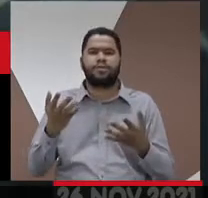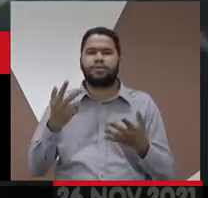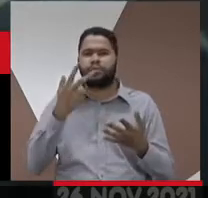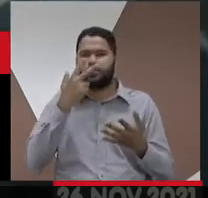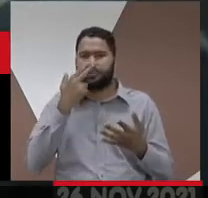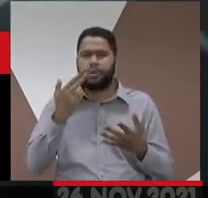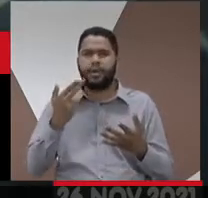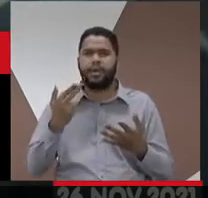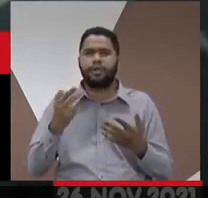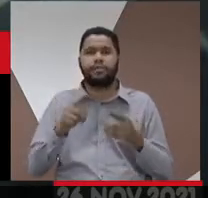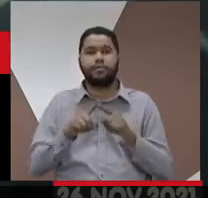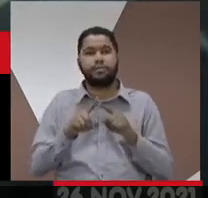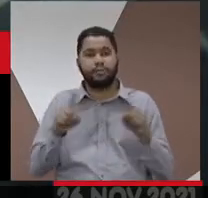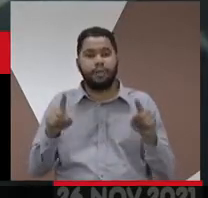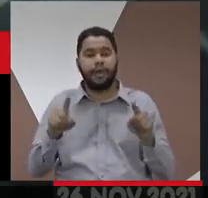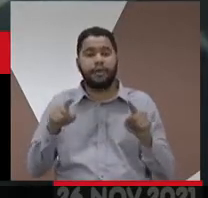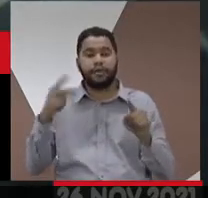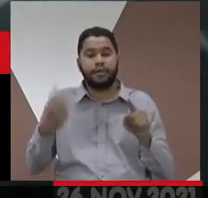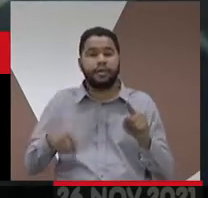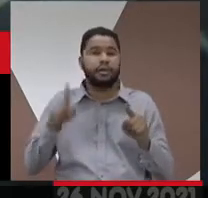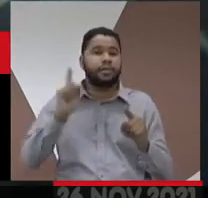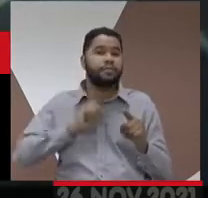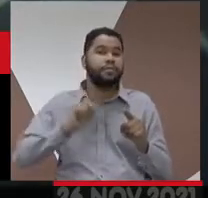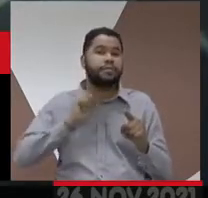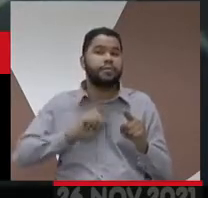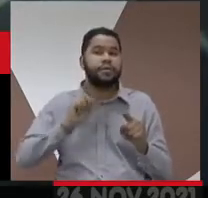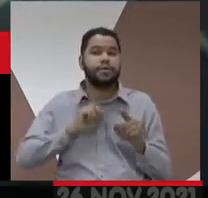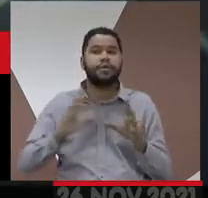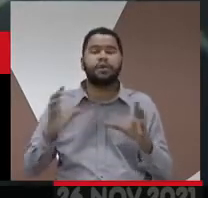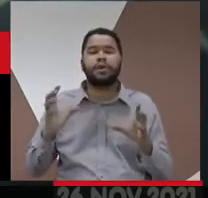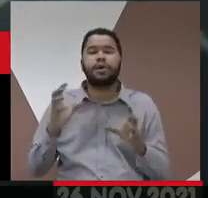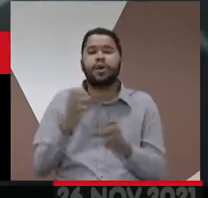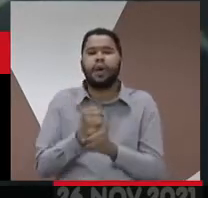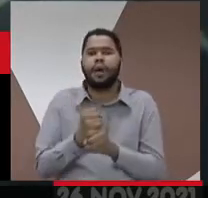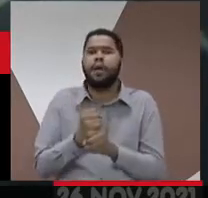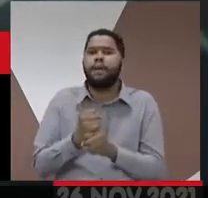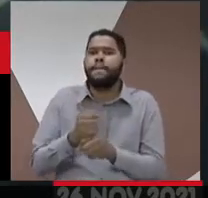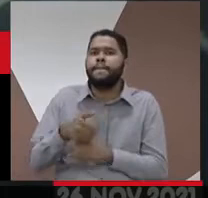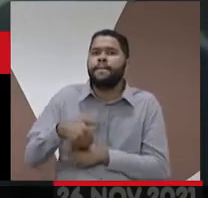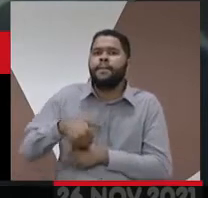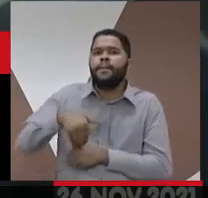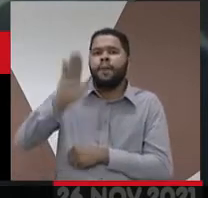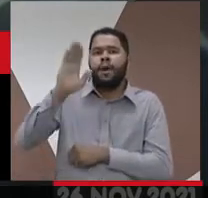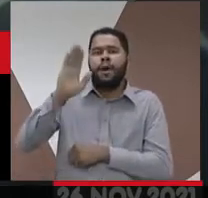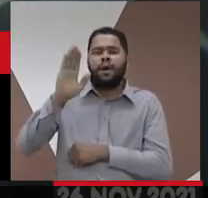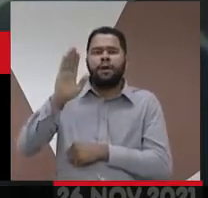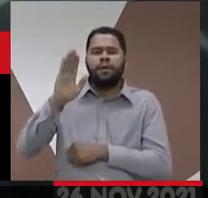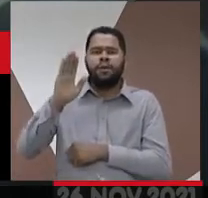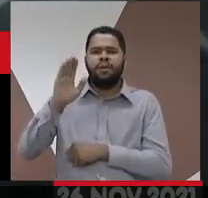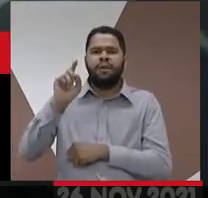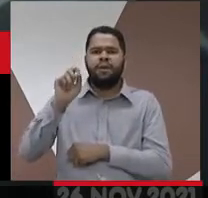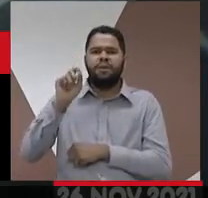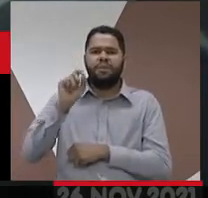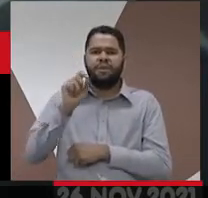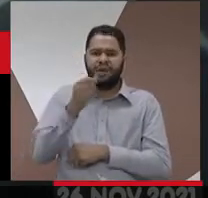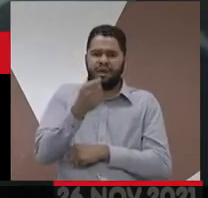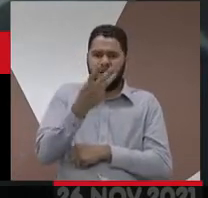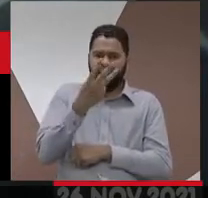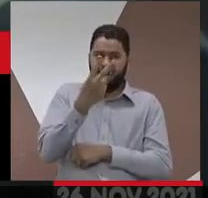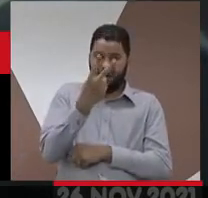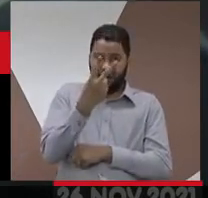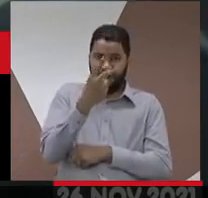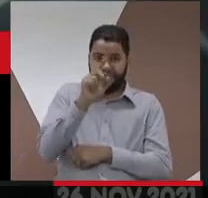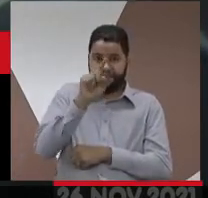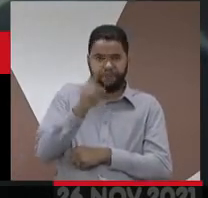Sistra, mas que são de Minas Gerais, que calculam números bem maiores de veículos do que esse.